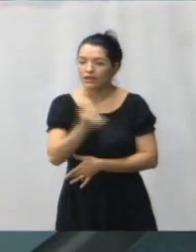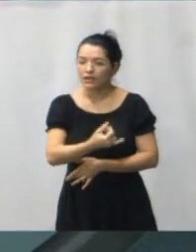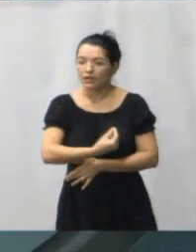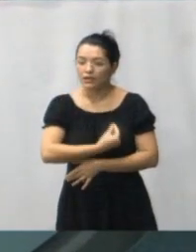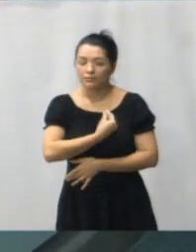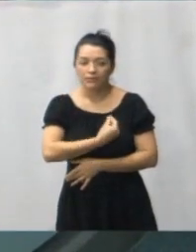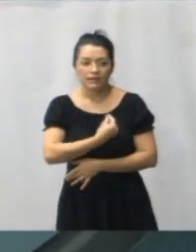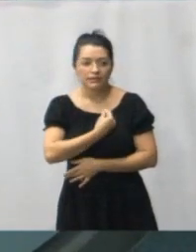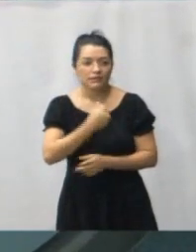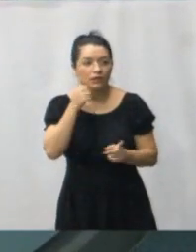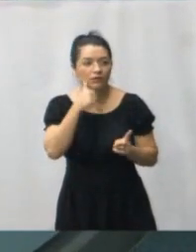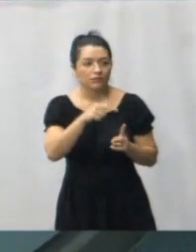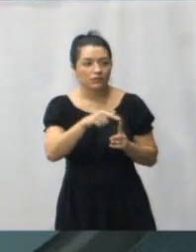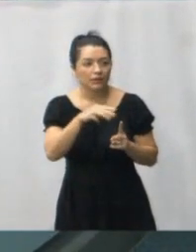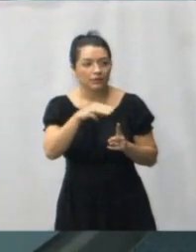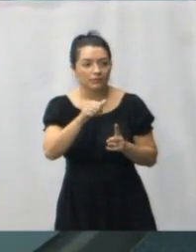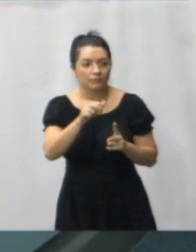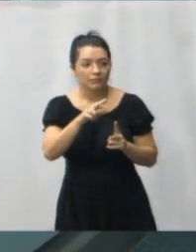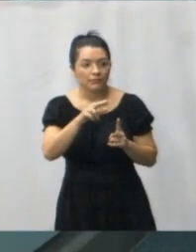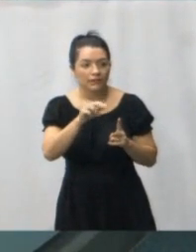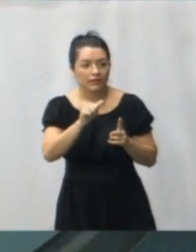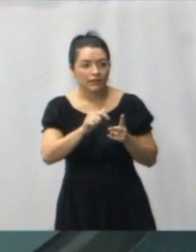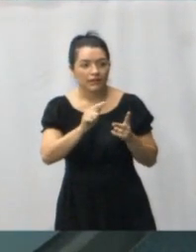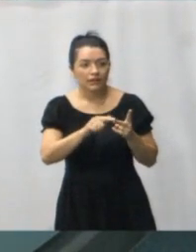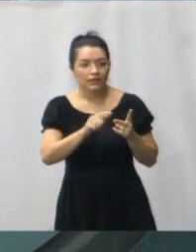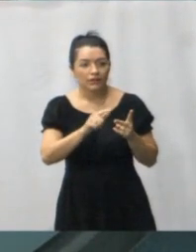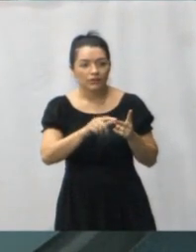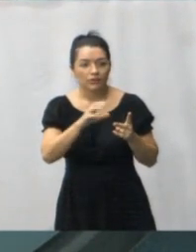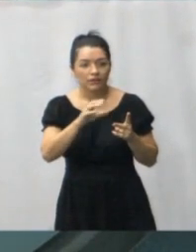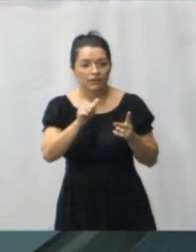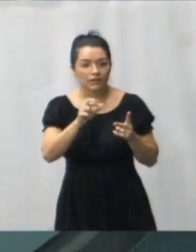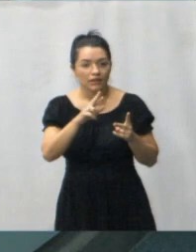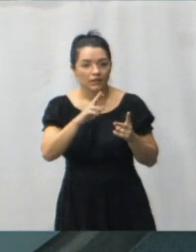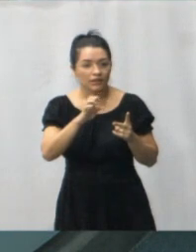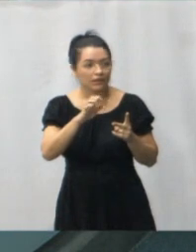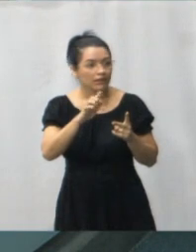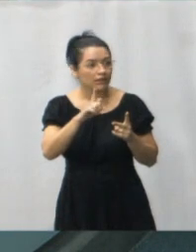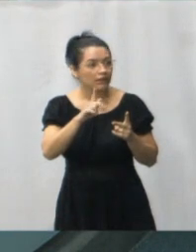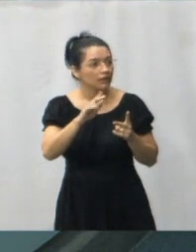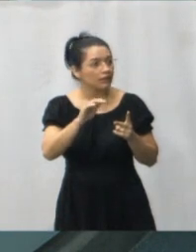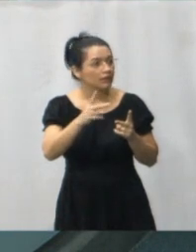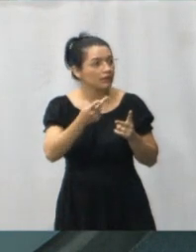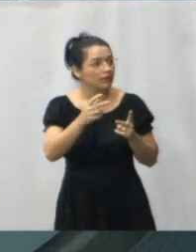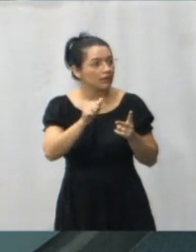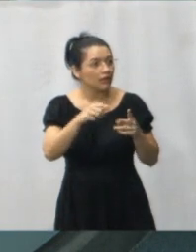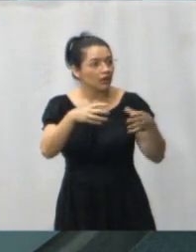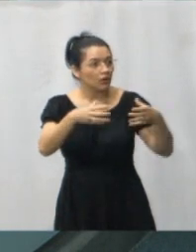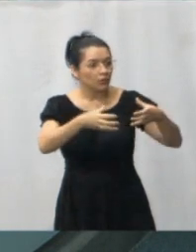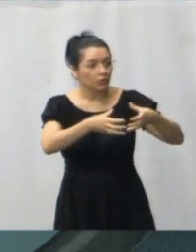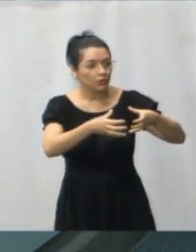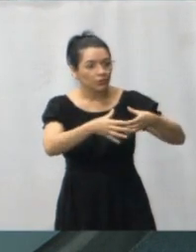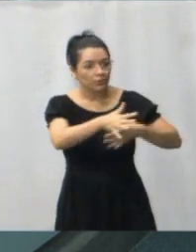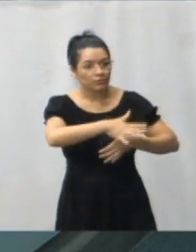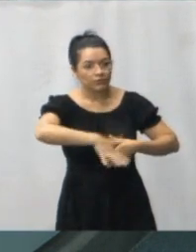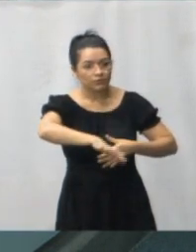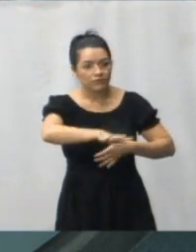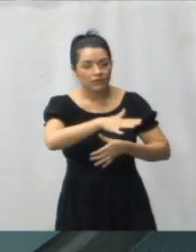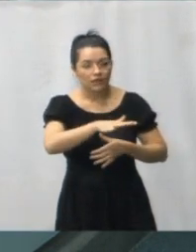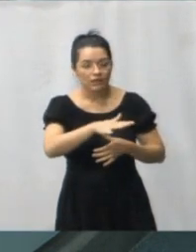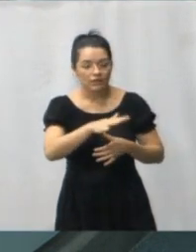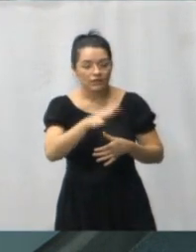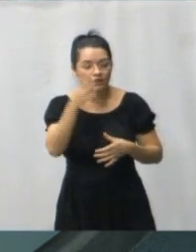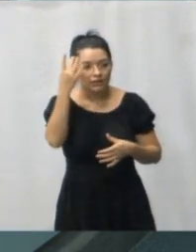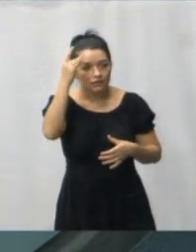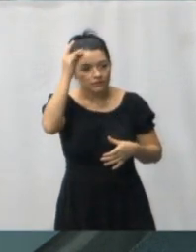do Carequinha, Sim, lá que compõem as comunidades da região da Grande São Pedro. Sejam muito bem-vindos. A casa é